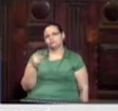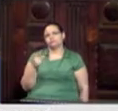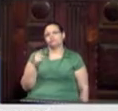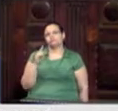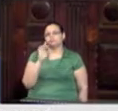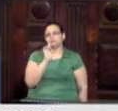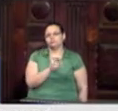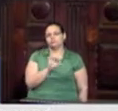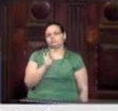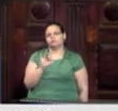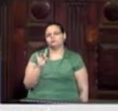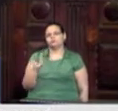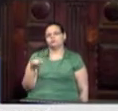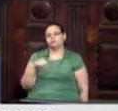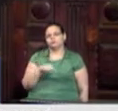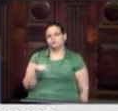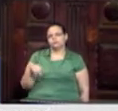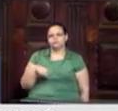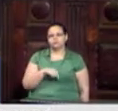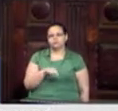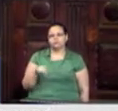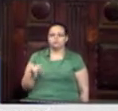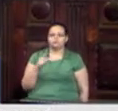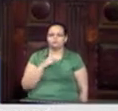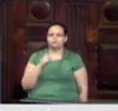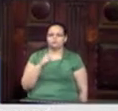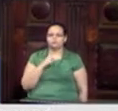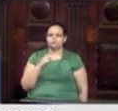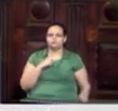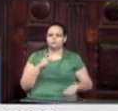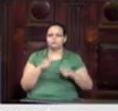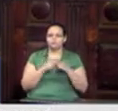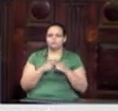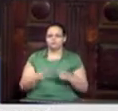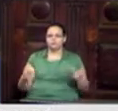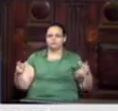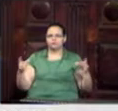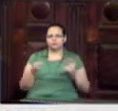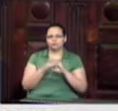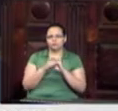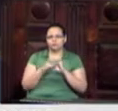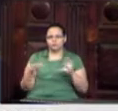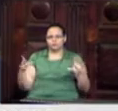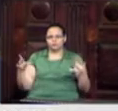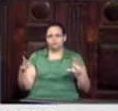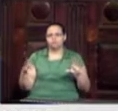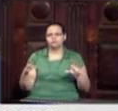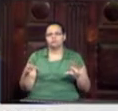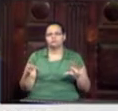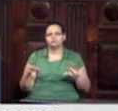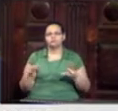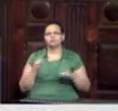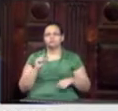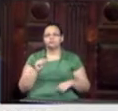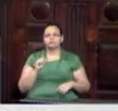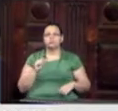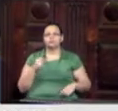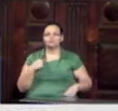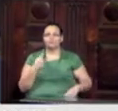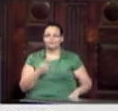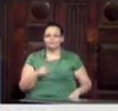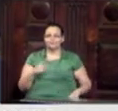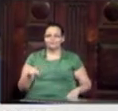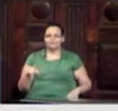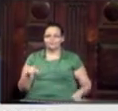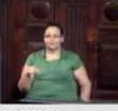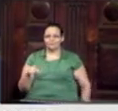Cada um de nós tem a ampla liberdade de produzir os seus